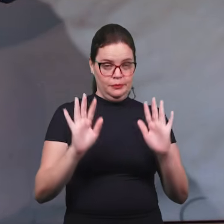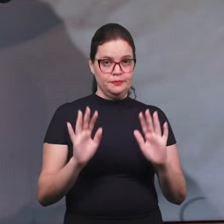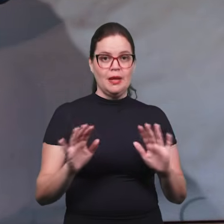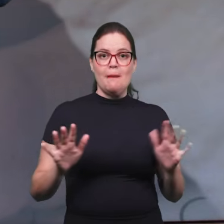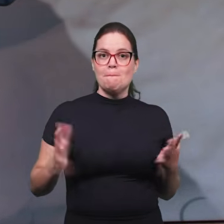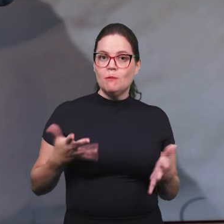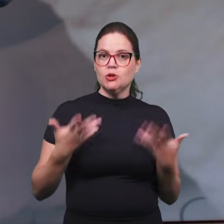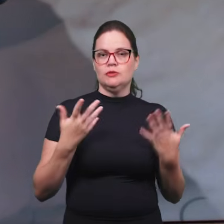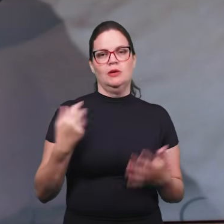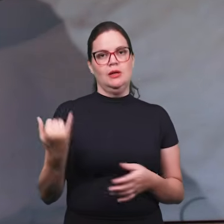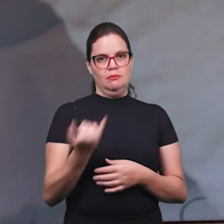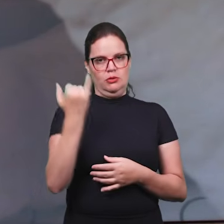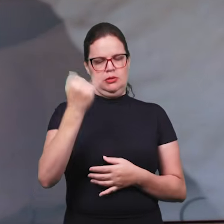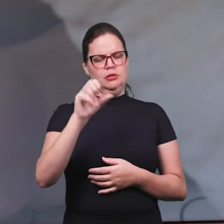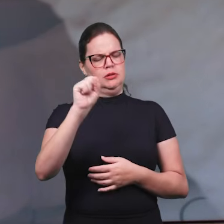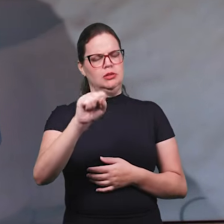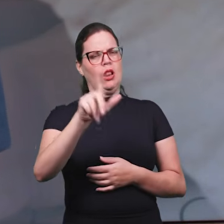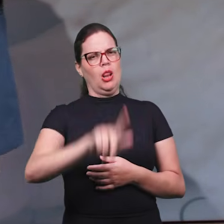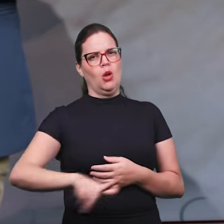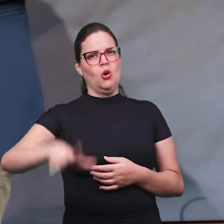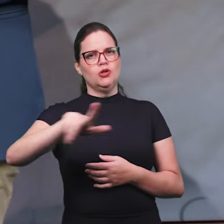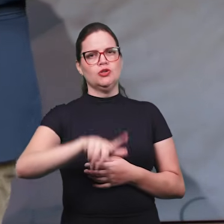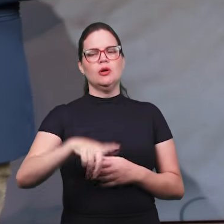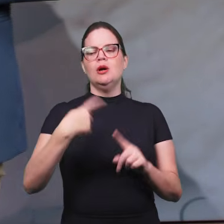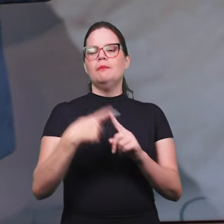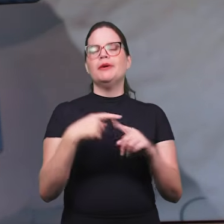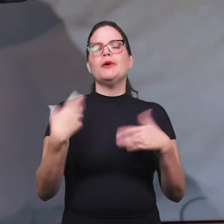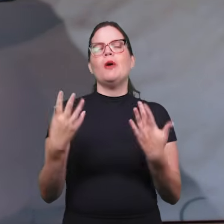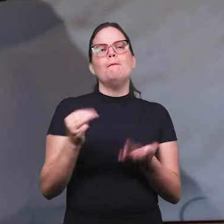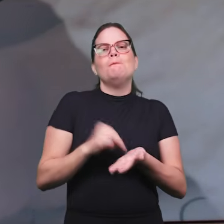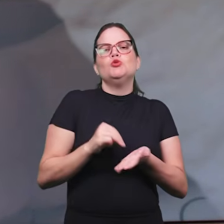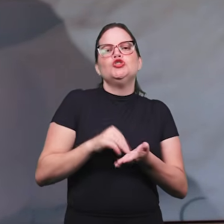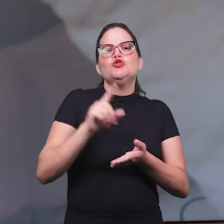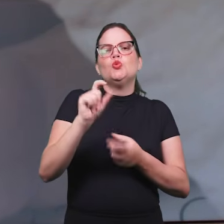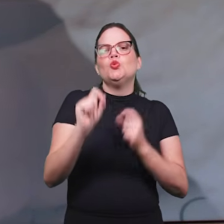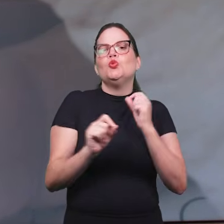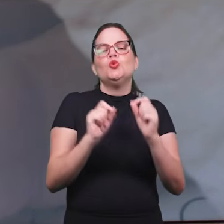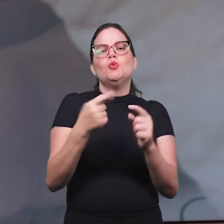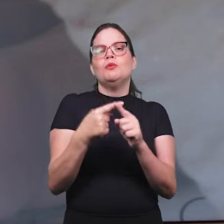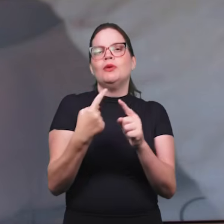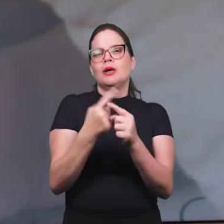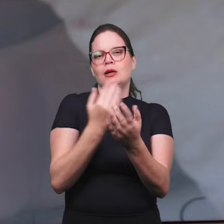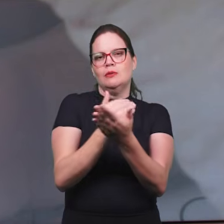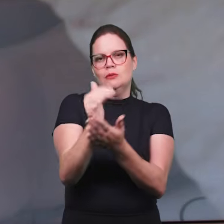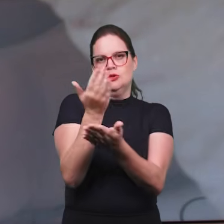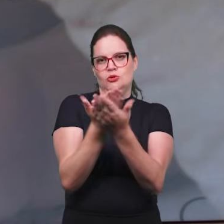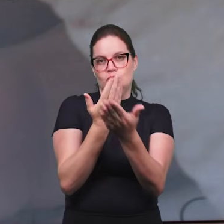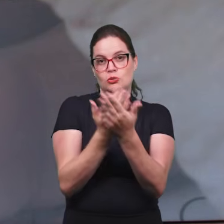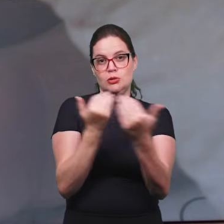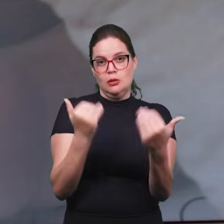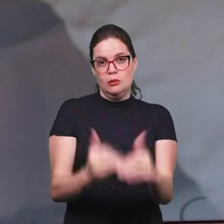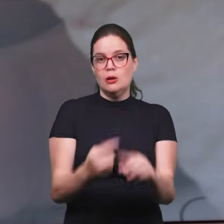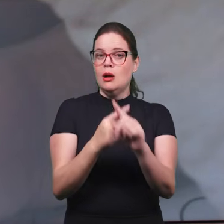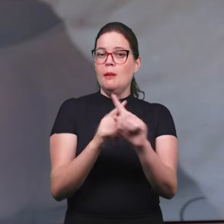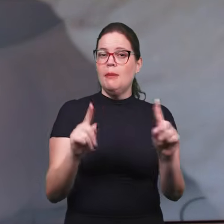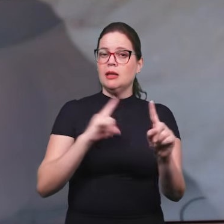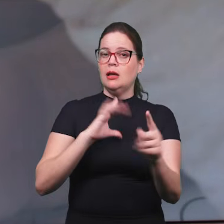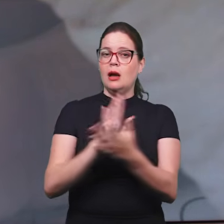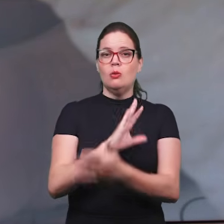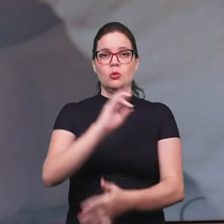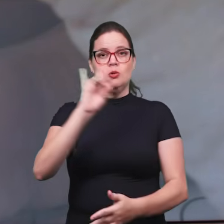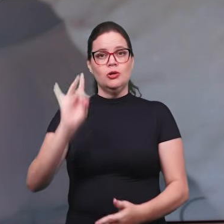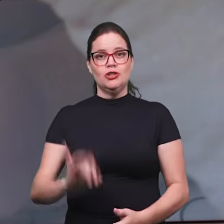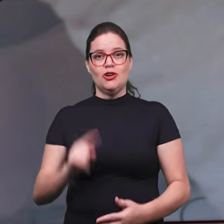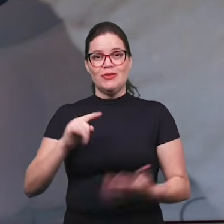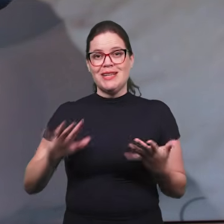Você precisa ter um motivo para agir. Por que você começou os estudos para concursos? Mas o que eu quero falar com vocês? Tem